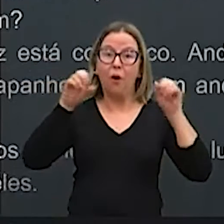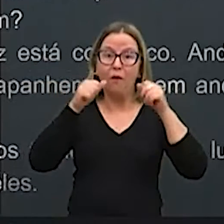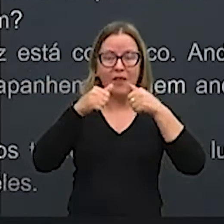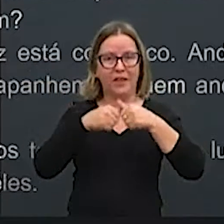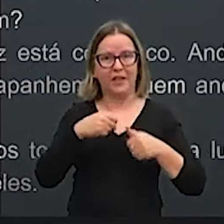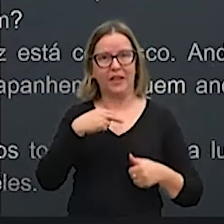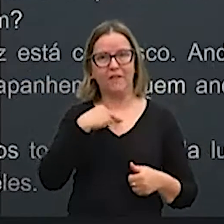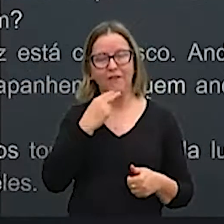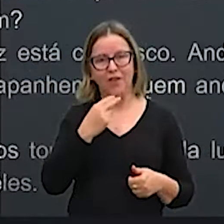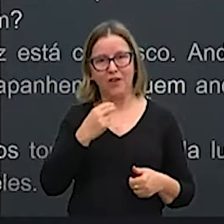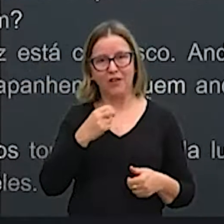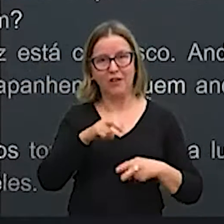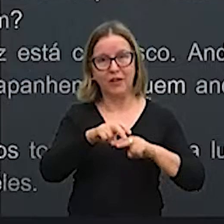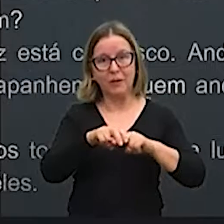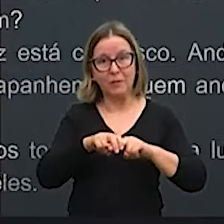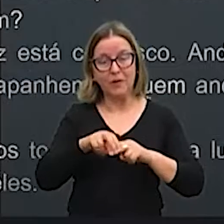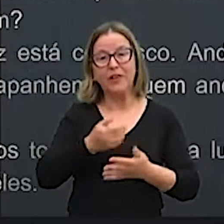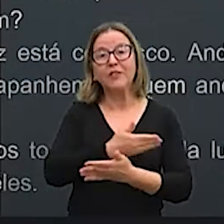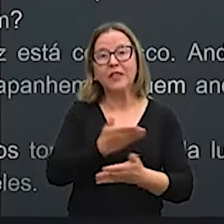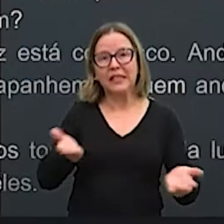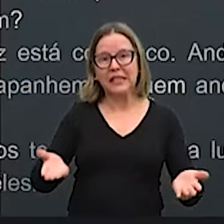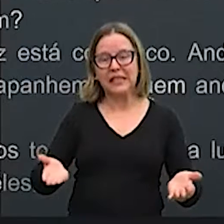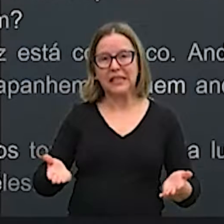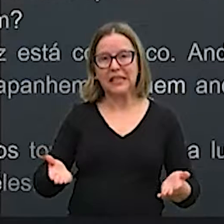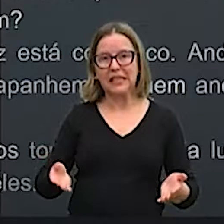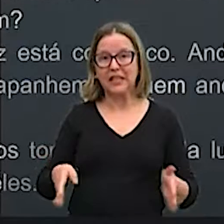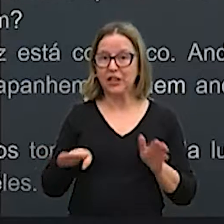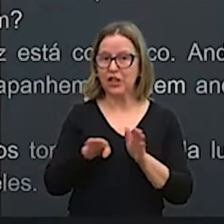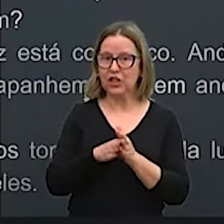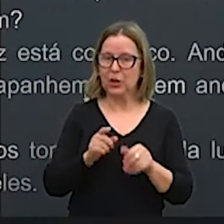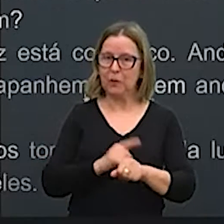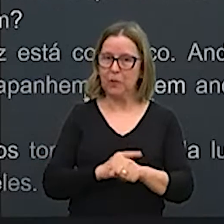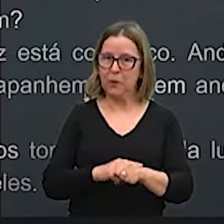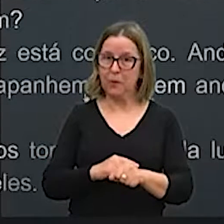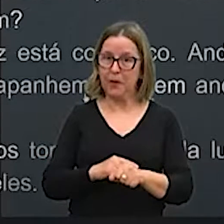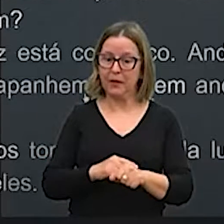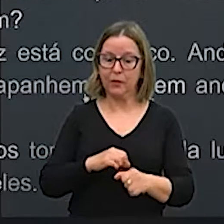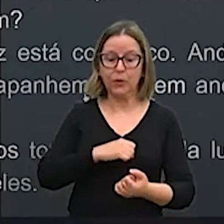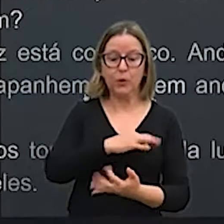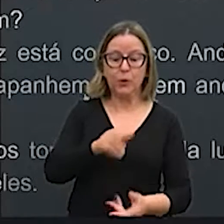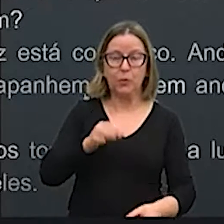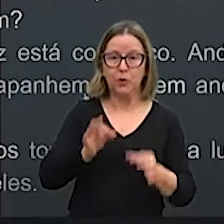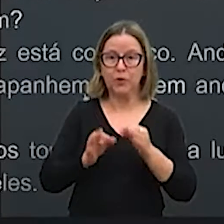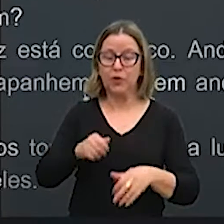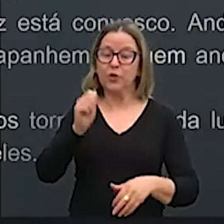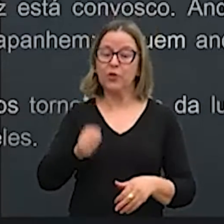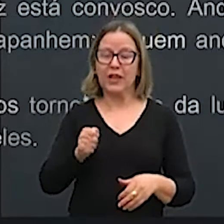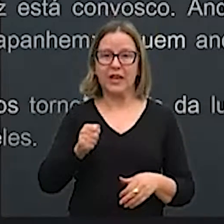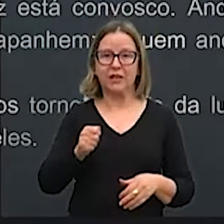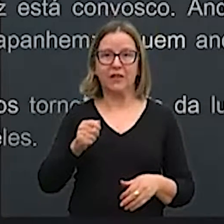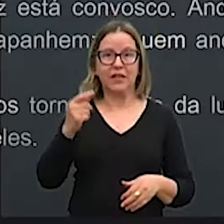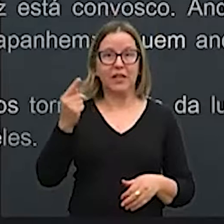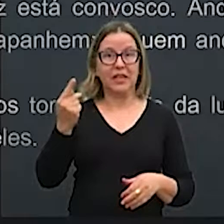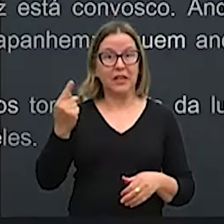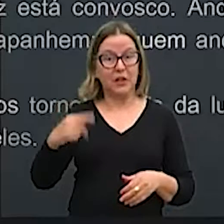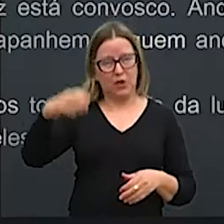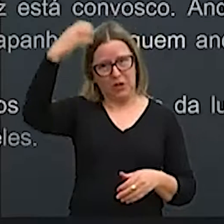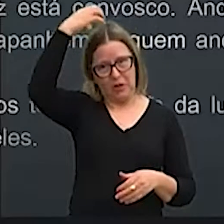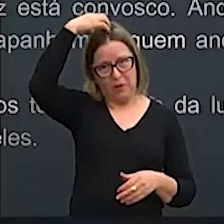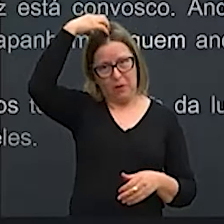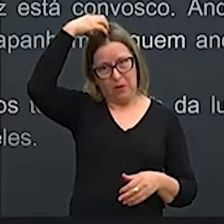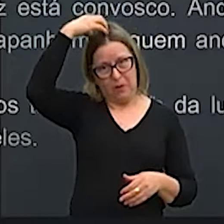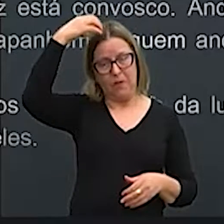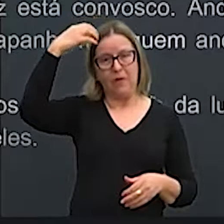causa. Chegou o momento de ser julgado este mundo, e agora o seu príncipe será expulso. E